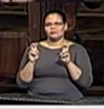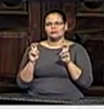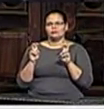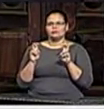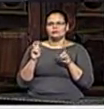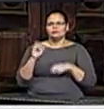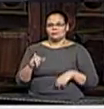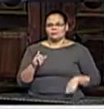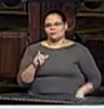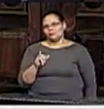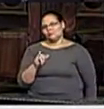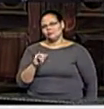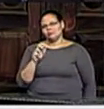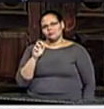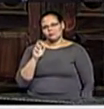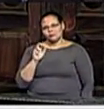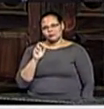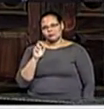Se